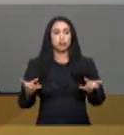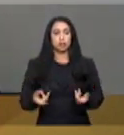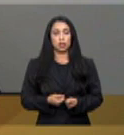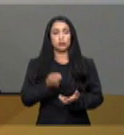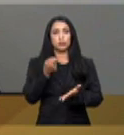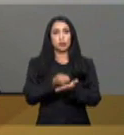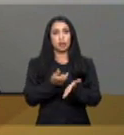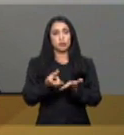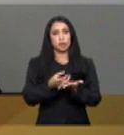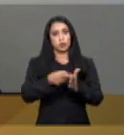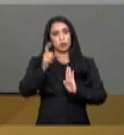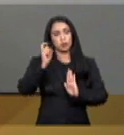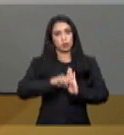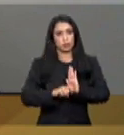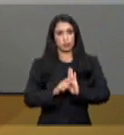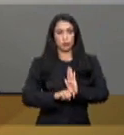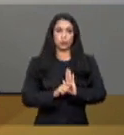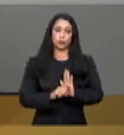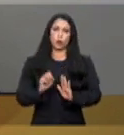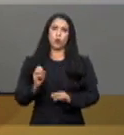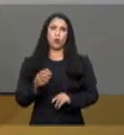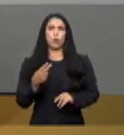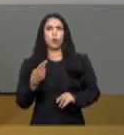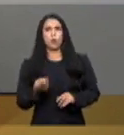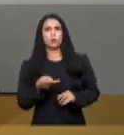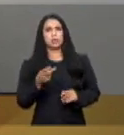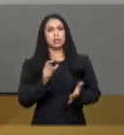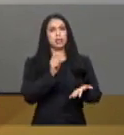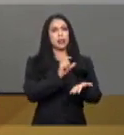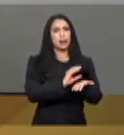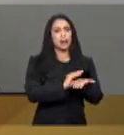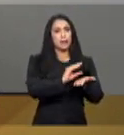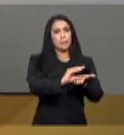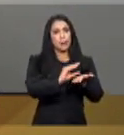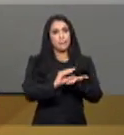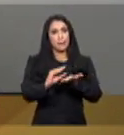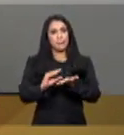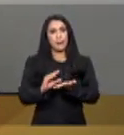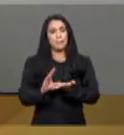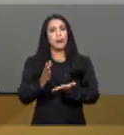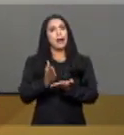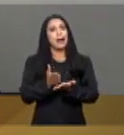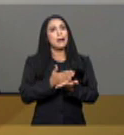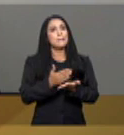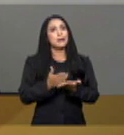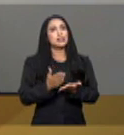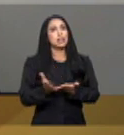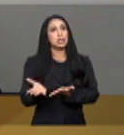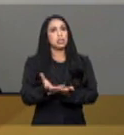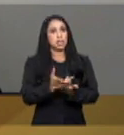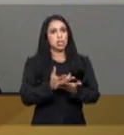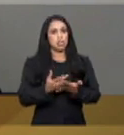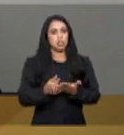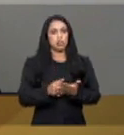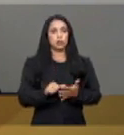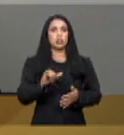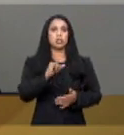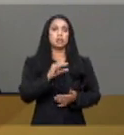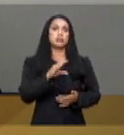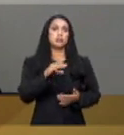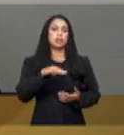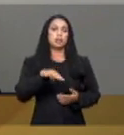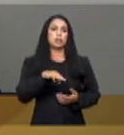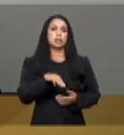tributo, ou se para cada contribuinte a parcela do ICMS seria o recolhido em cada etapa da cadeia